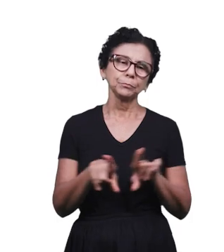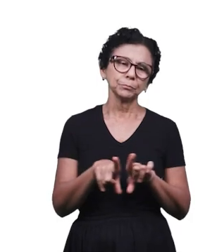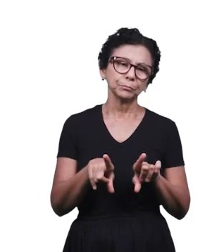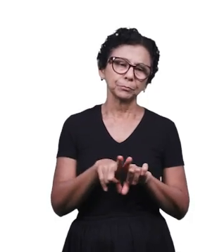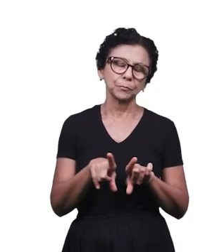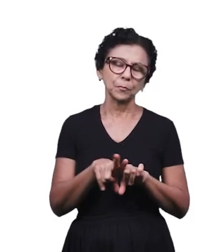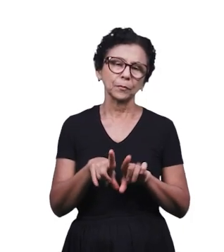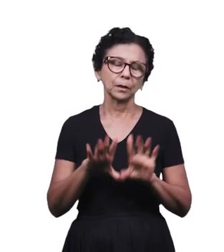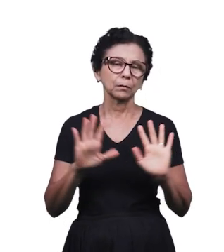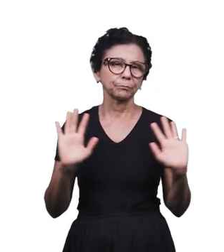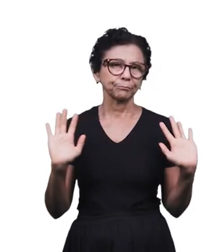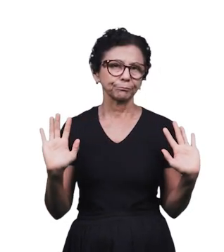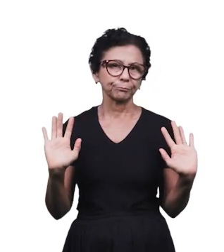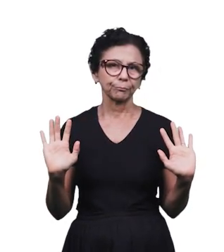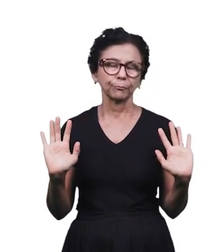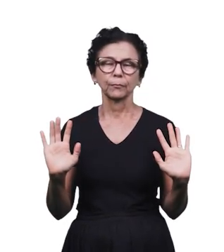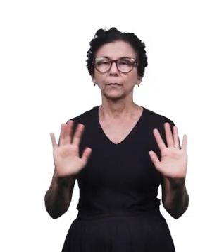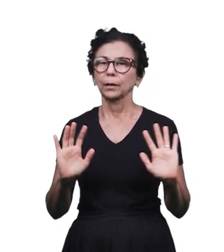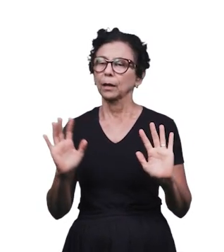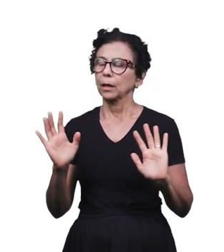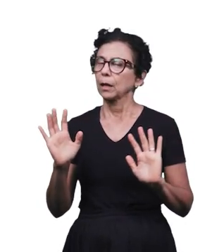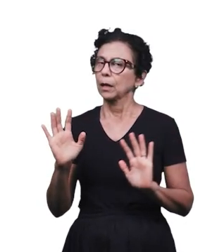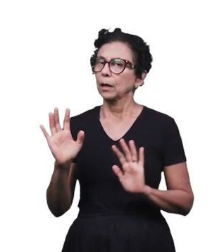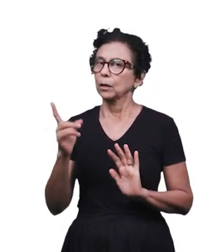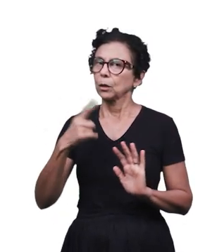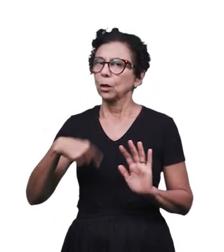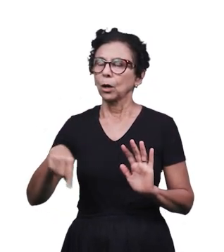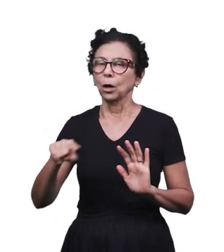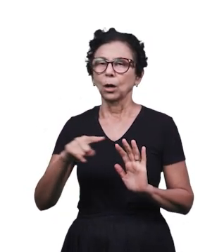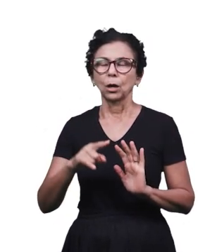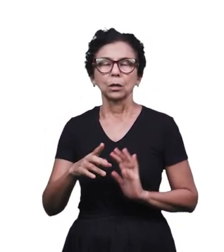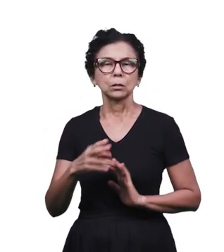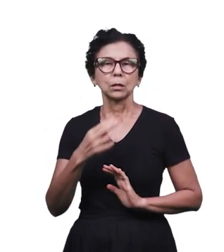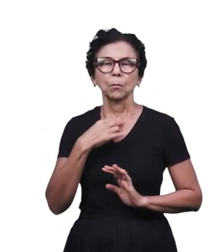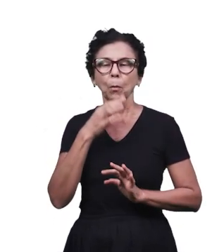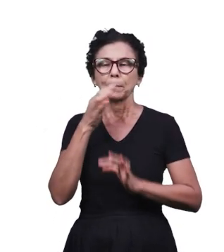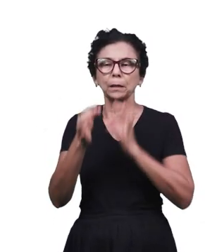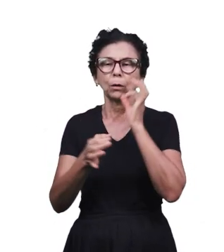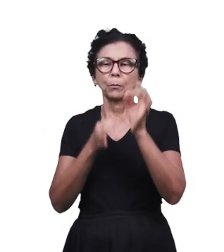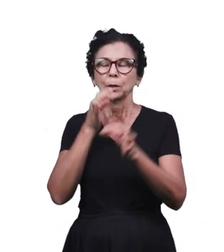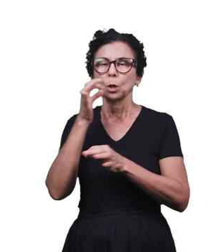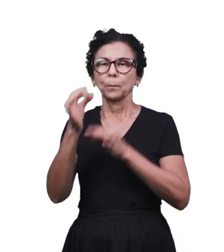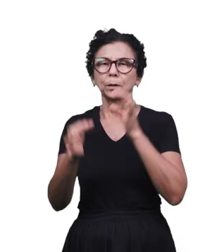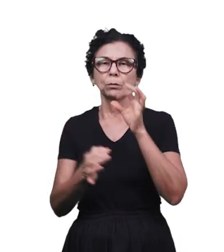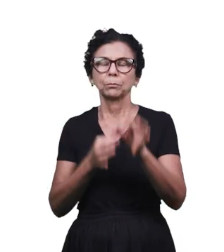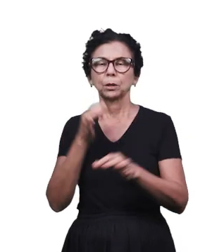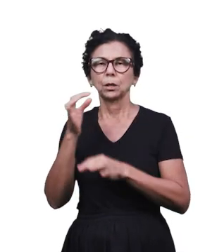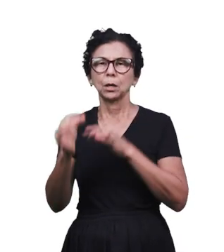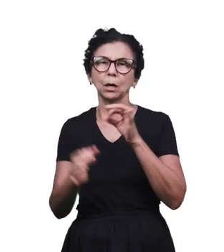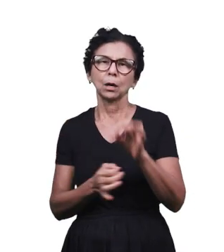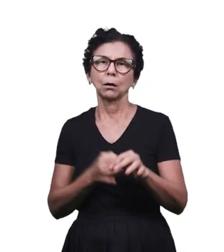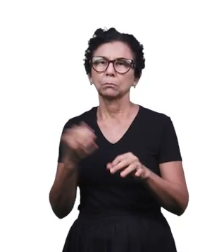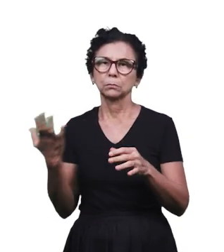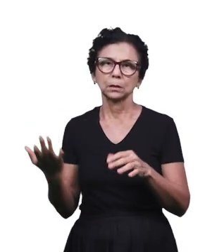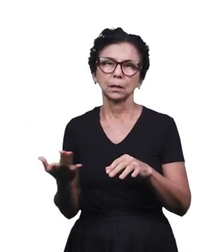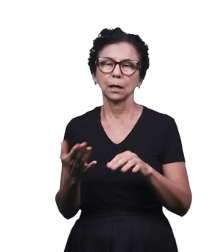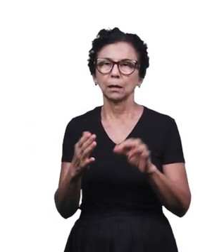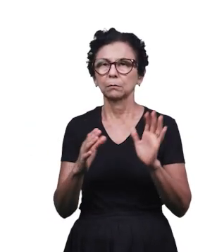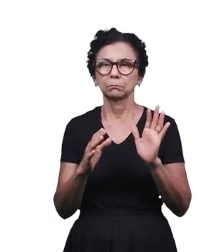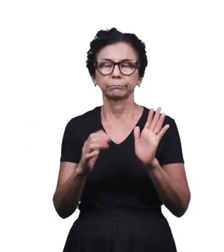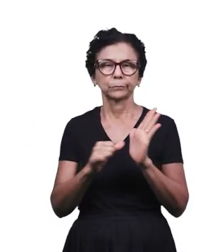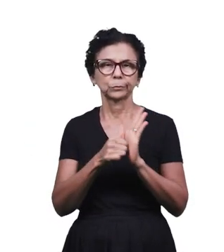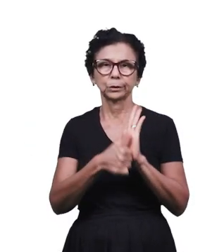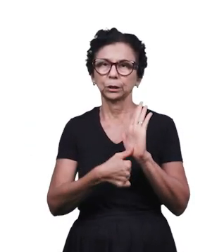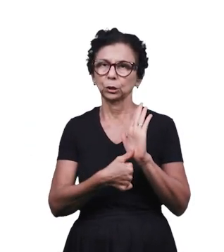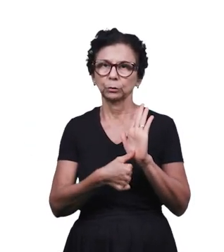é função da igreja dar diagnóstico. Acolher, sim, o motivo de oração e dar a devida importância.